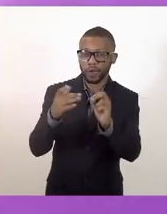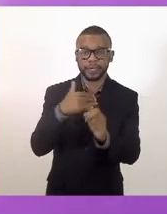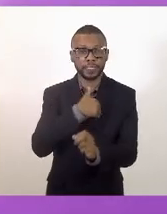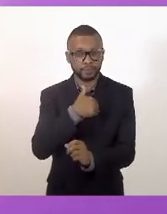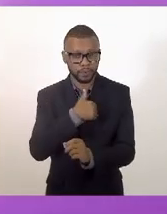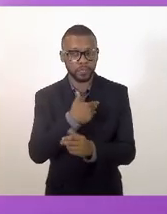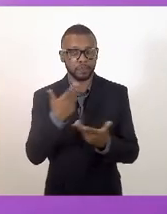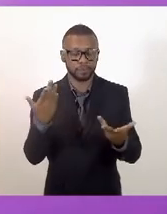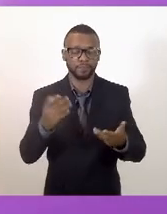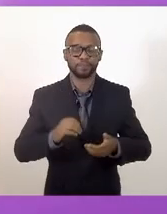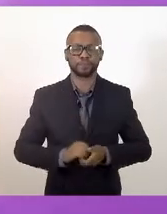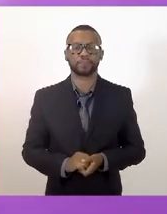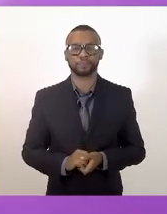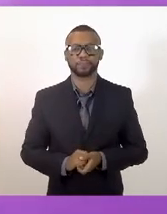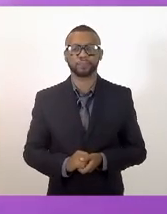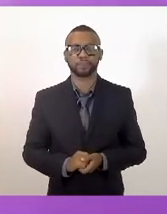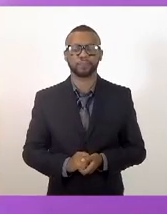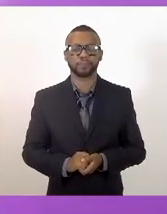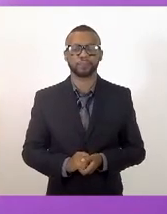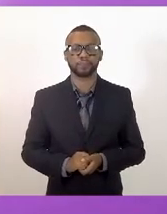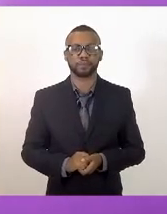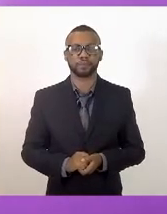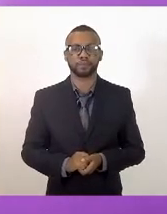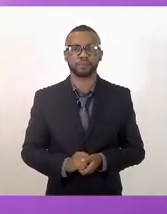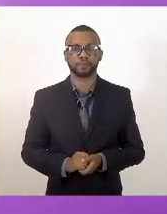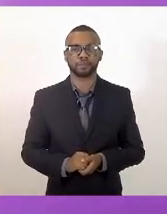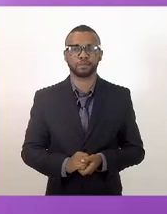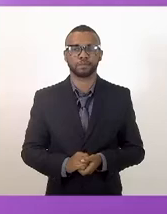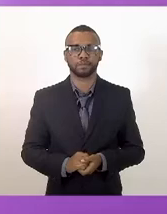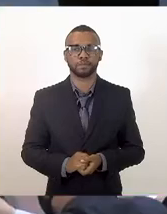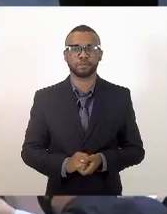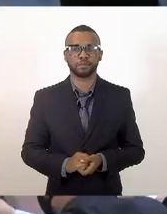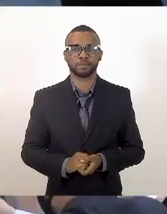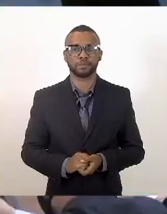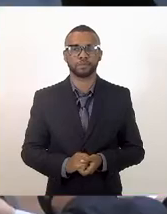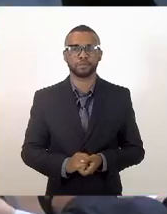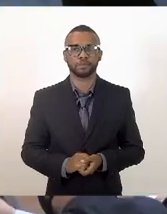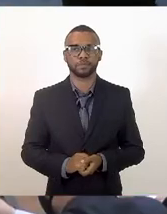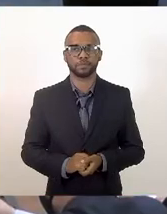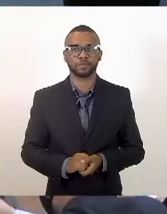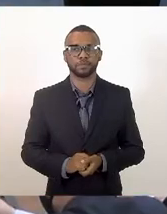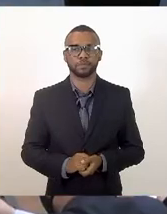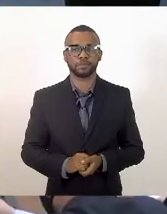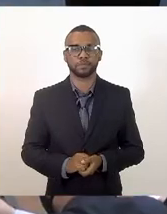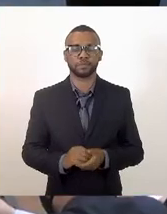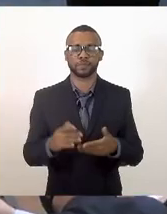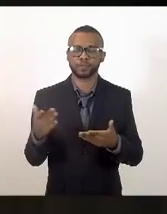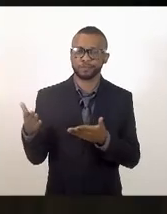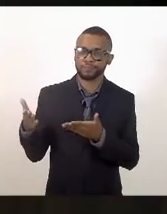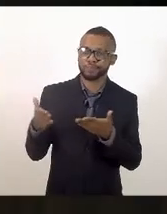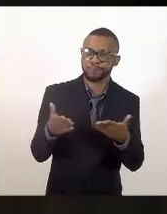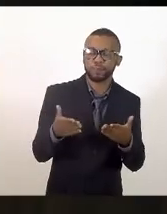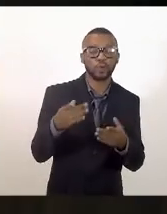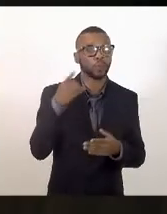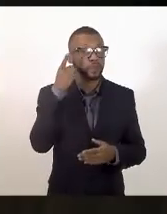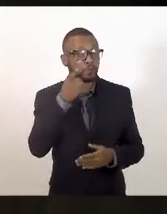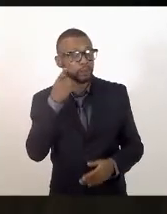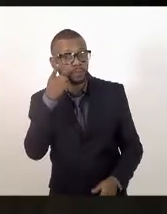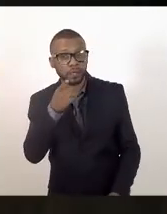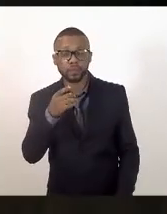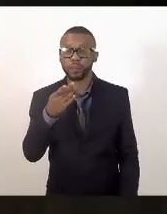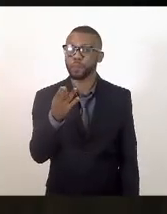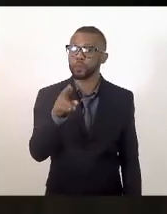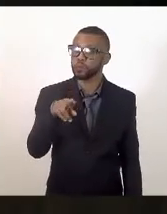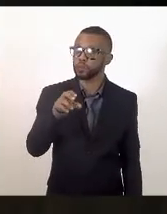apresentado aqui na casa. Obrigado, senhor presidente. Com a gentileza do deputado Bruno Dauari, para discutir a deputada Marta